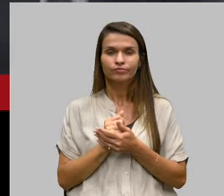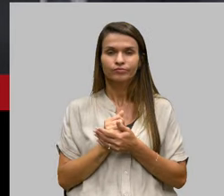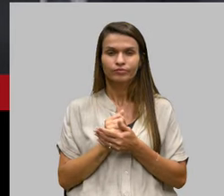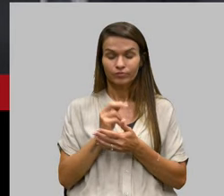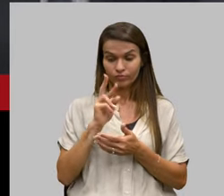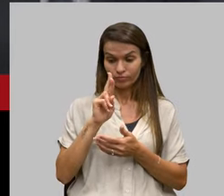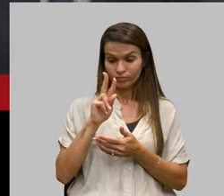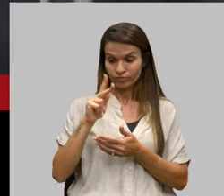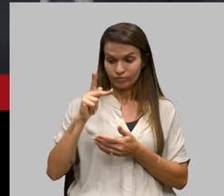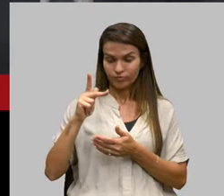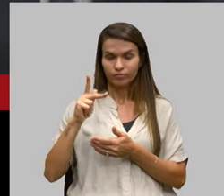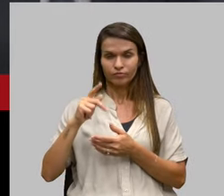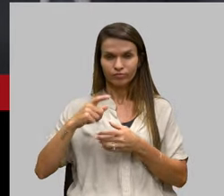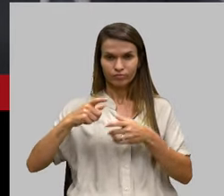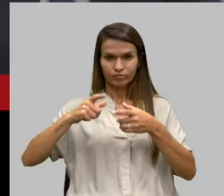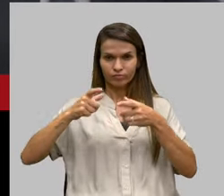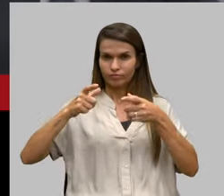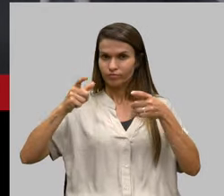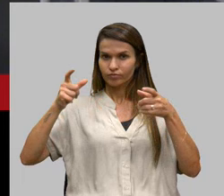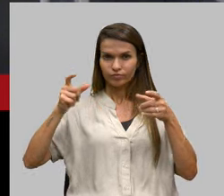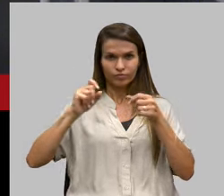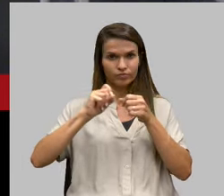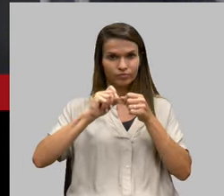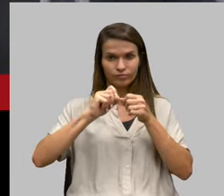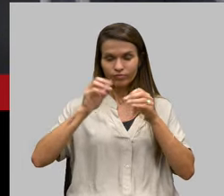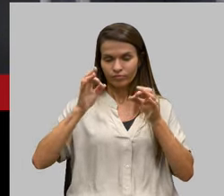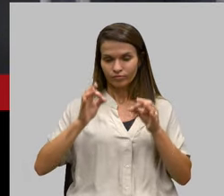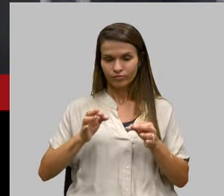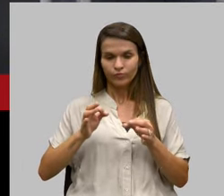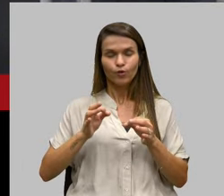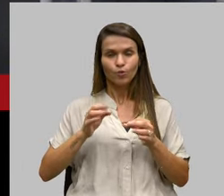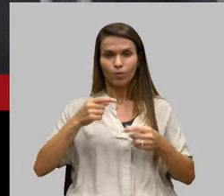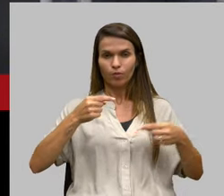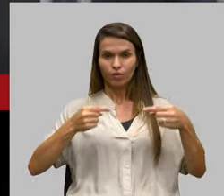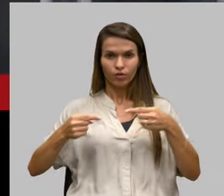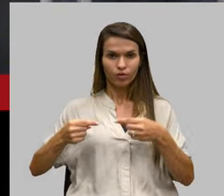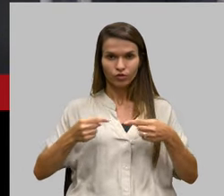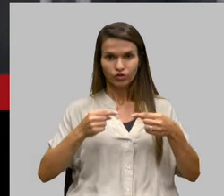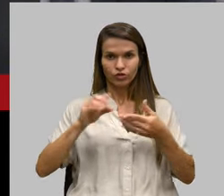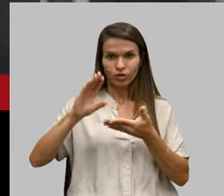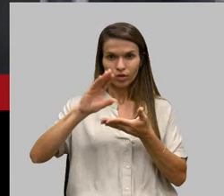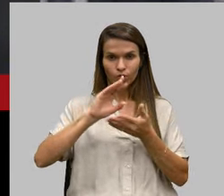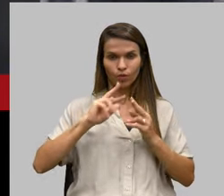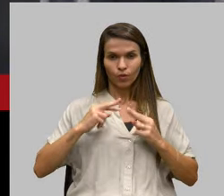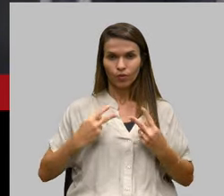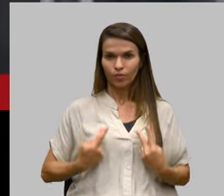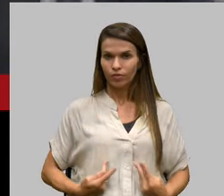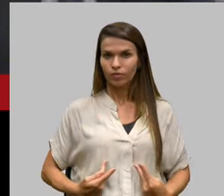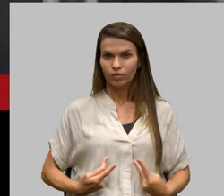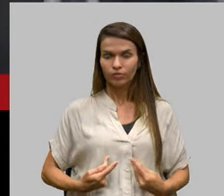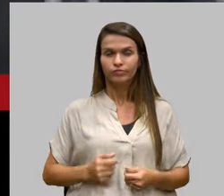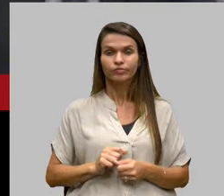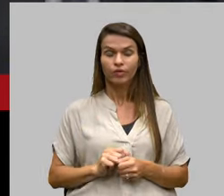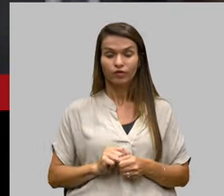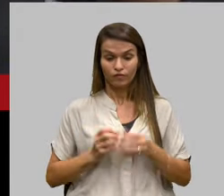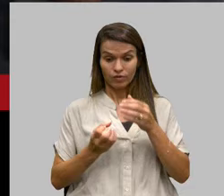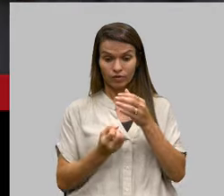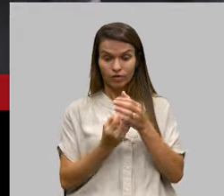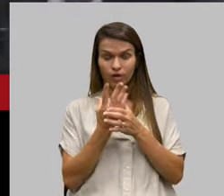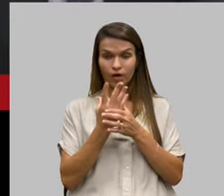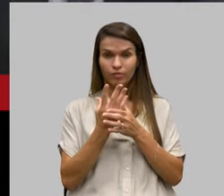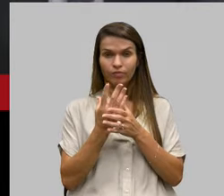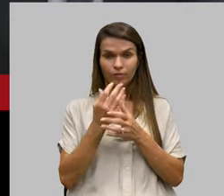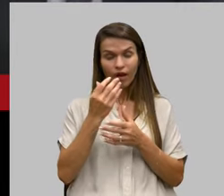maioria não foi feito como política de Recursos Humanos ele foi feito para economizar você já Ouviram